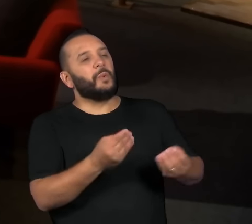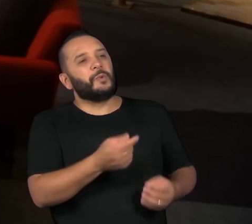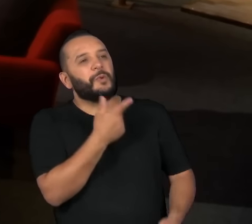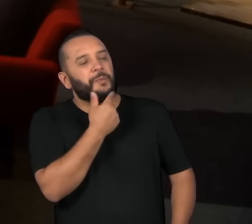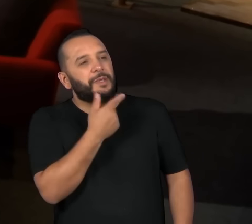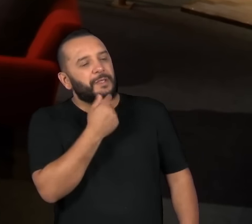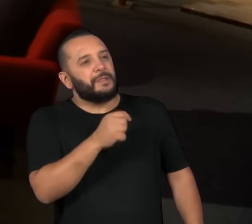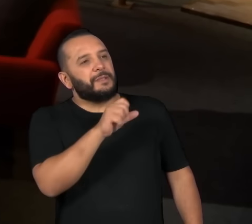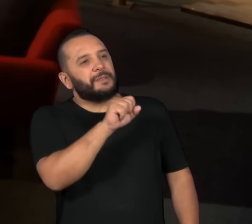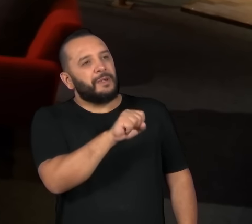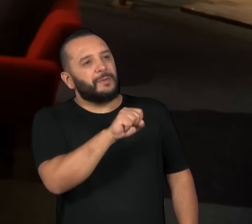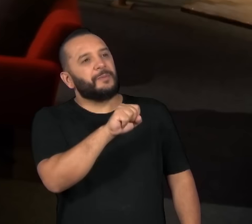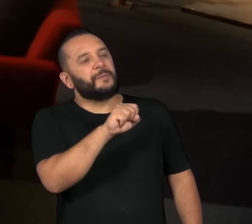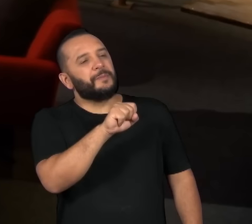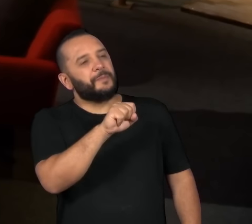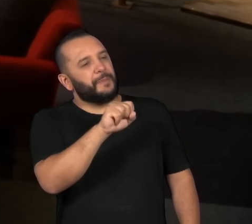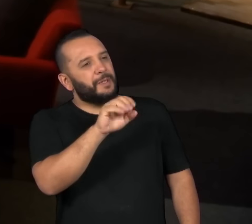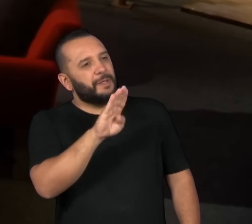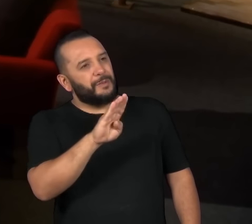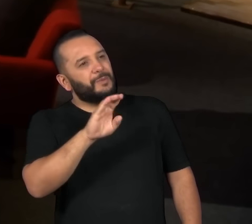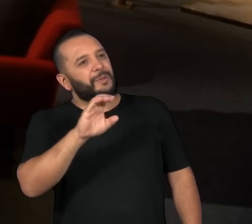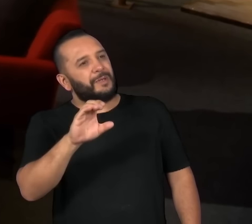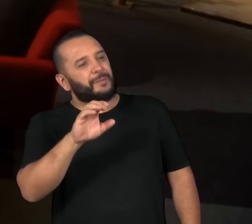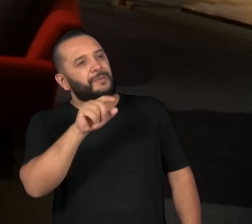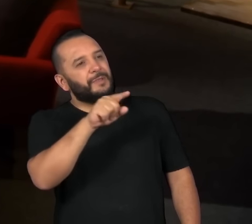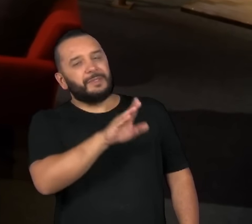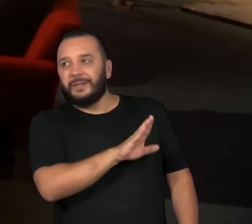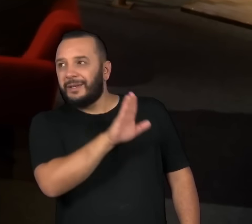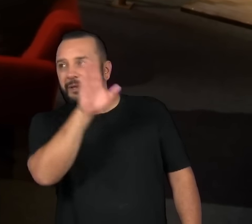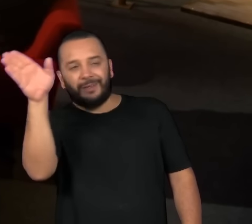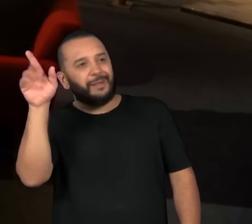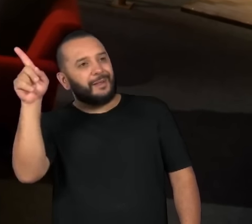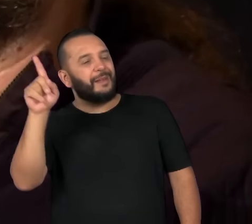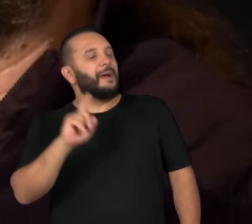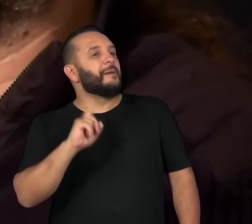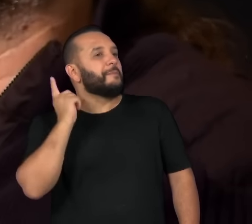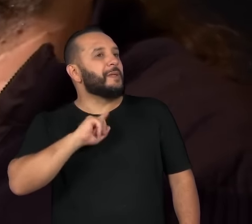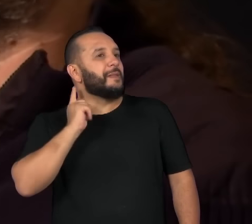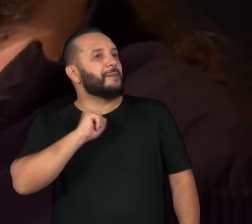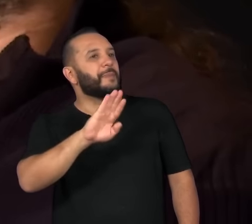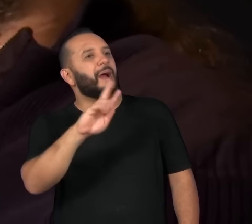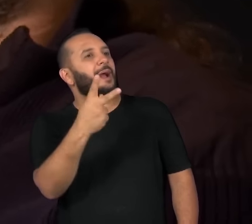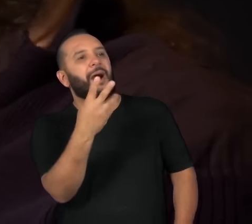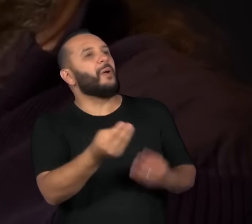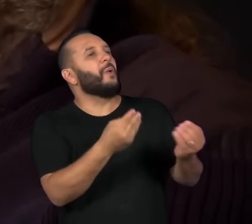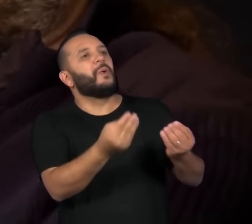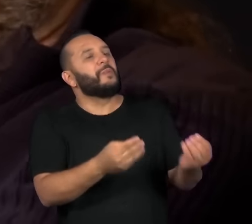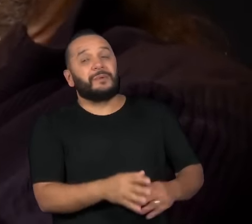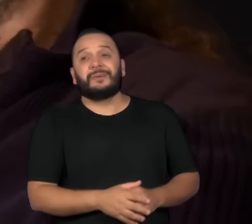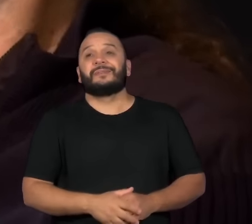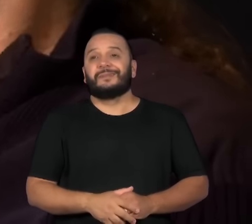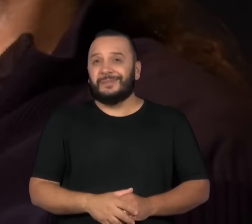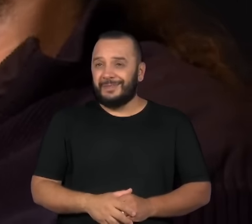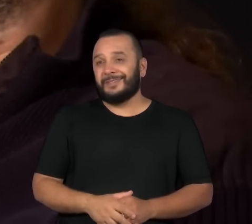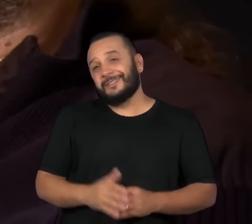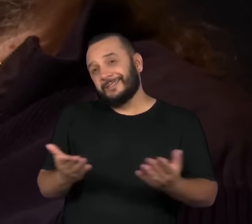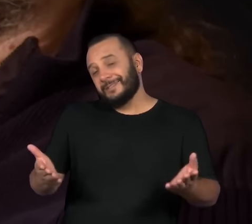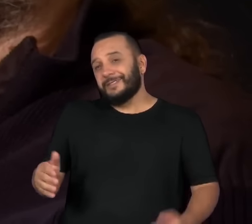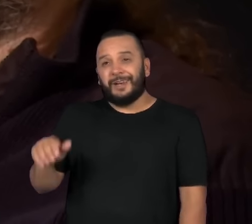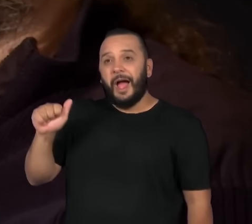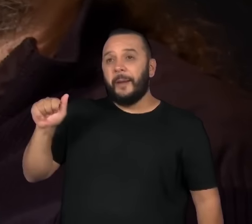tocar numa banda de mineiros de BH? O Heavy Metal une. Como que é o Heavy Metal? Pelo ABC